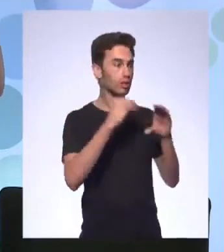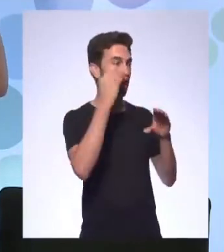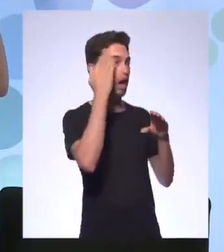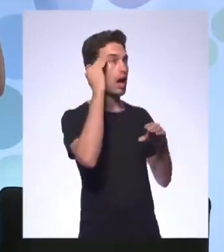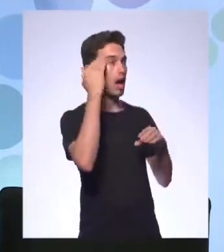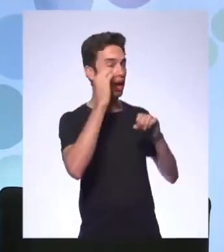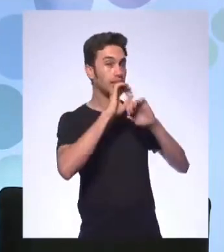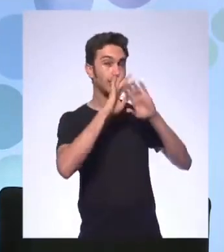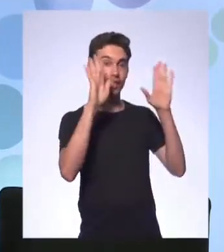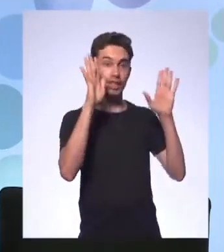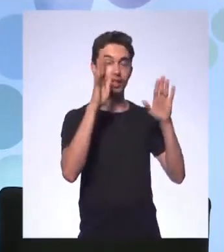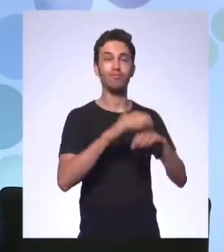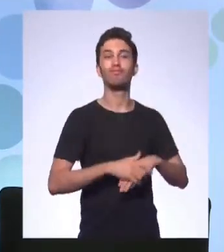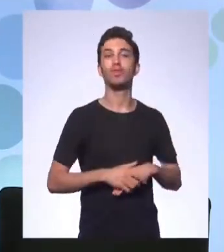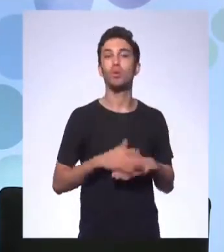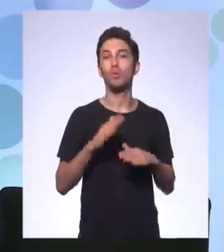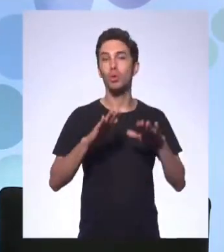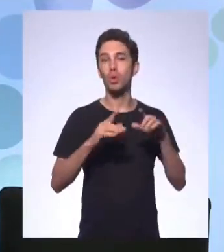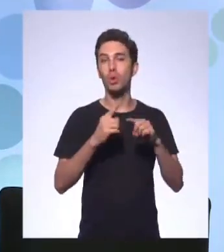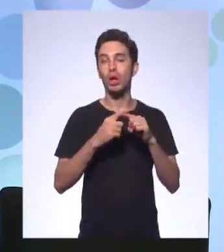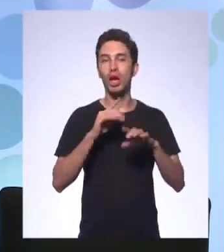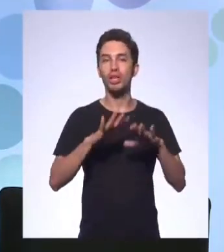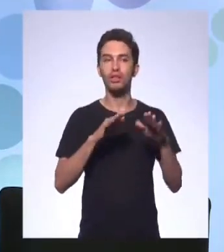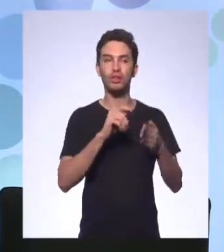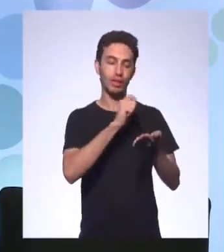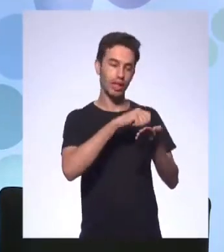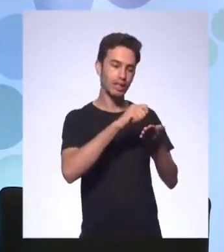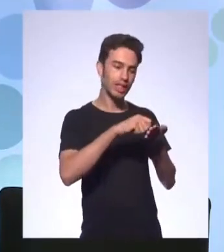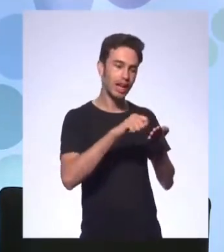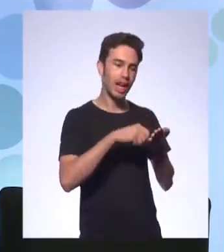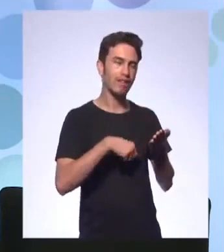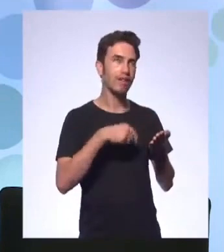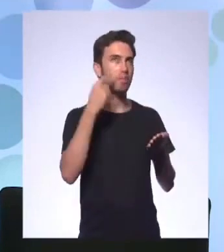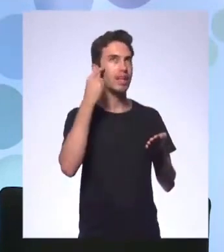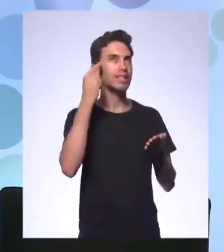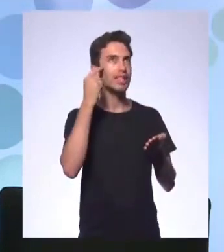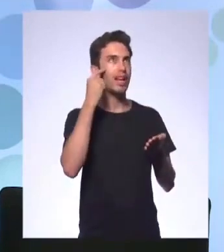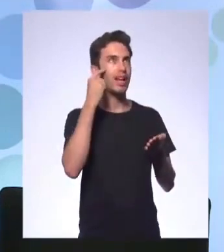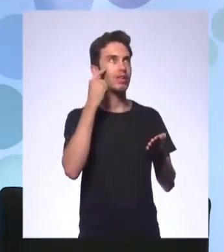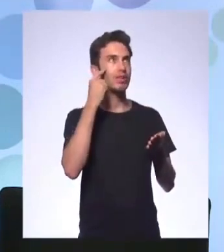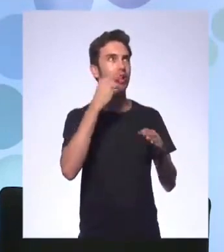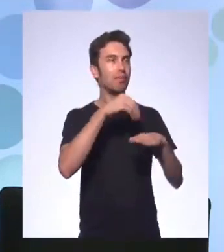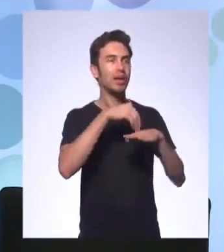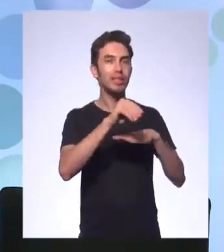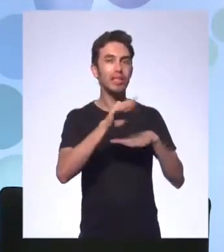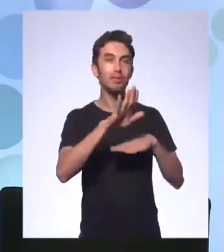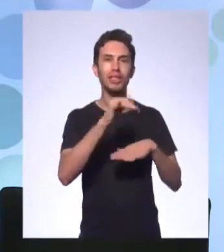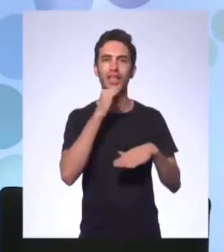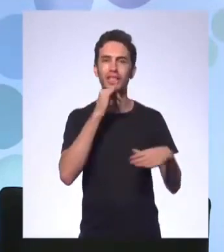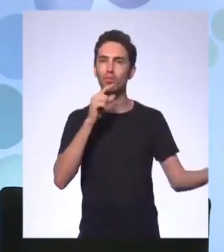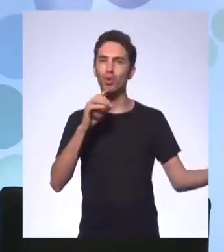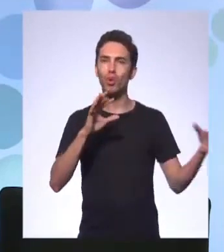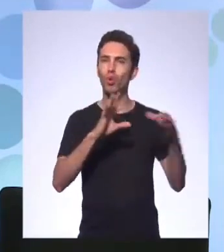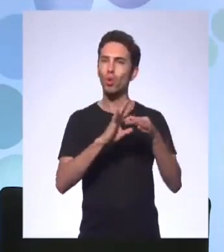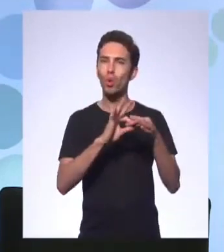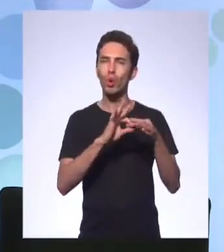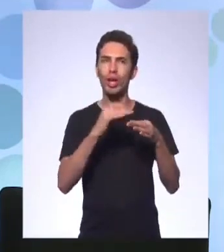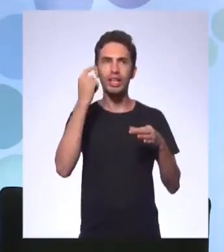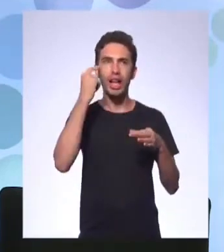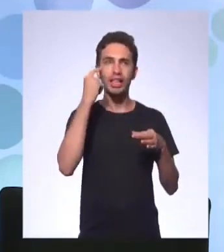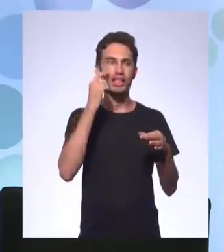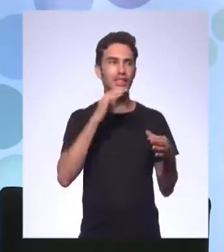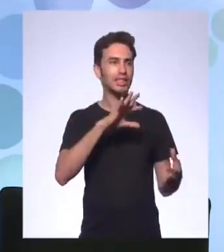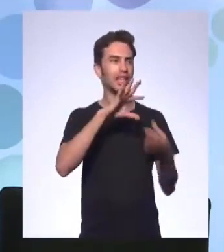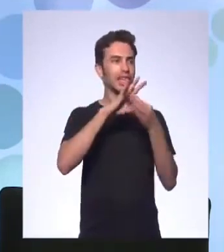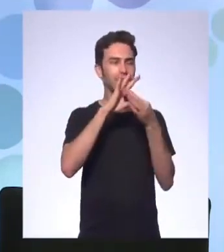vezes vocês escrevem um texto querendo trazer uma mensagem, mas não conseguem conectar essas ideias. Então, isso é